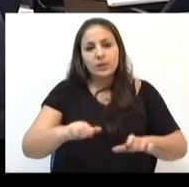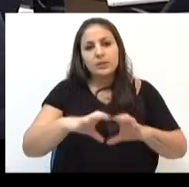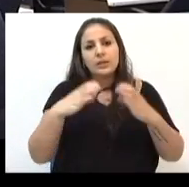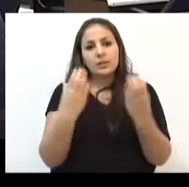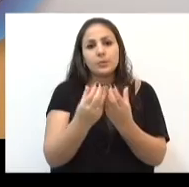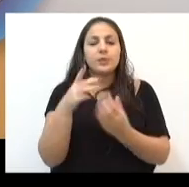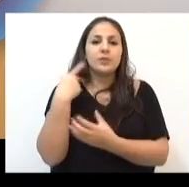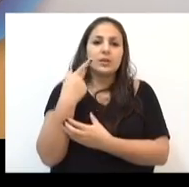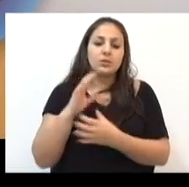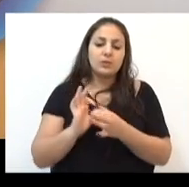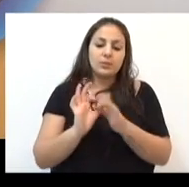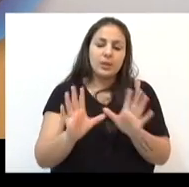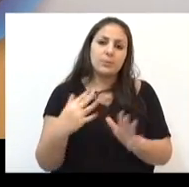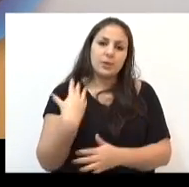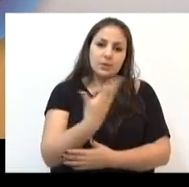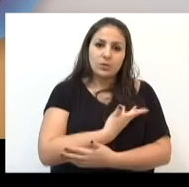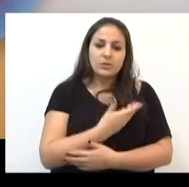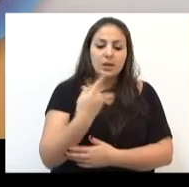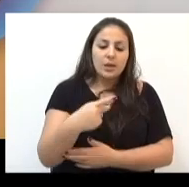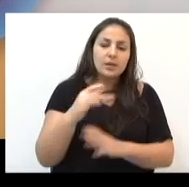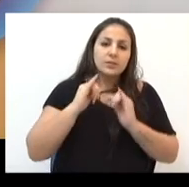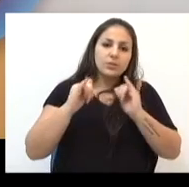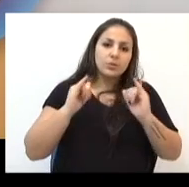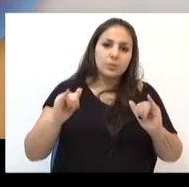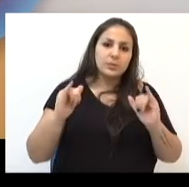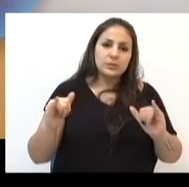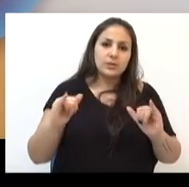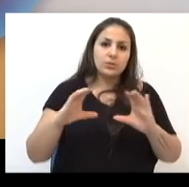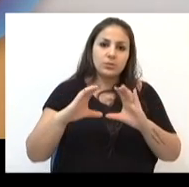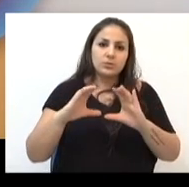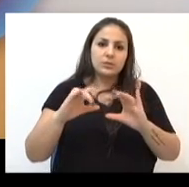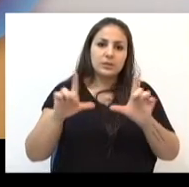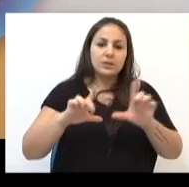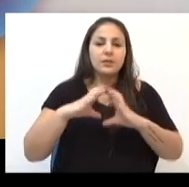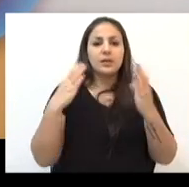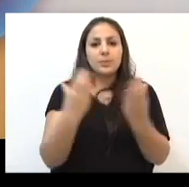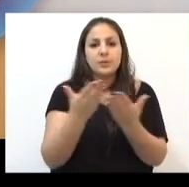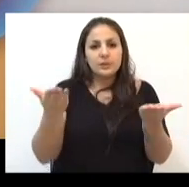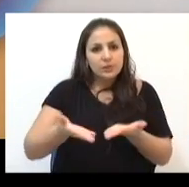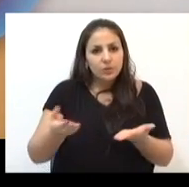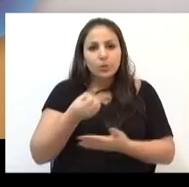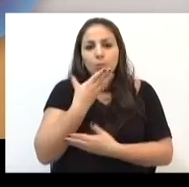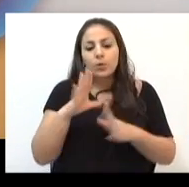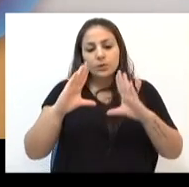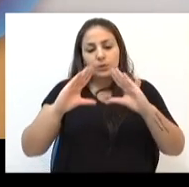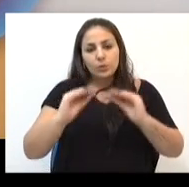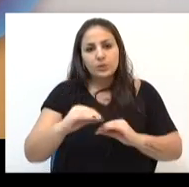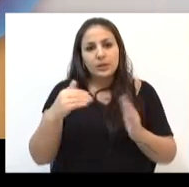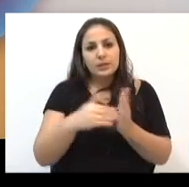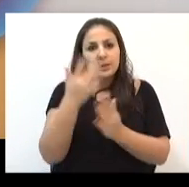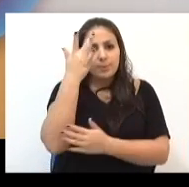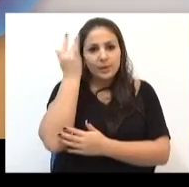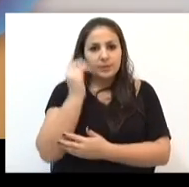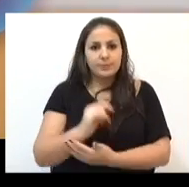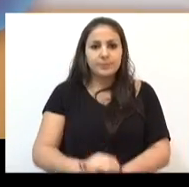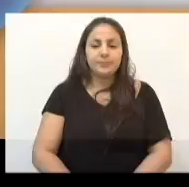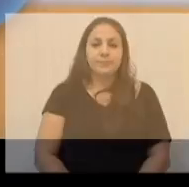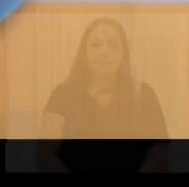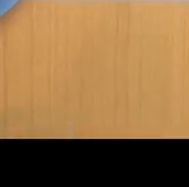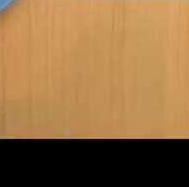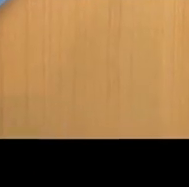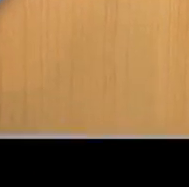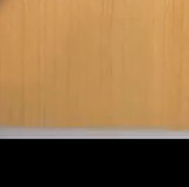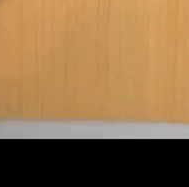cedido para a gente. E estas foram as informações do Jornal da Câmara de hoje. Uma boa noite e até amanhã.